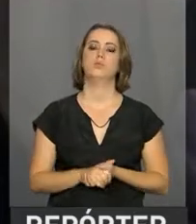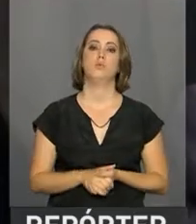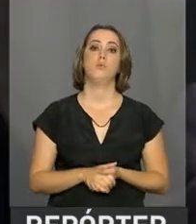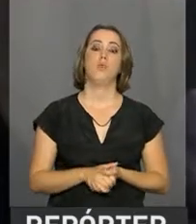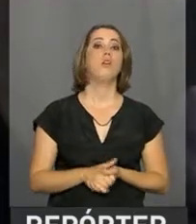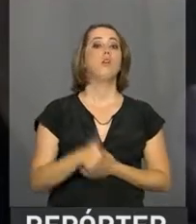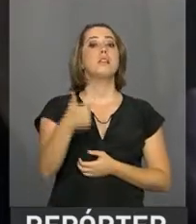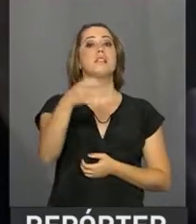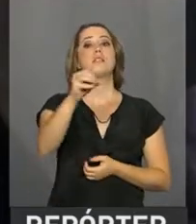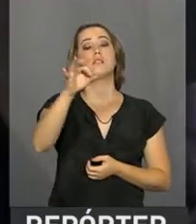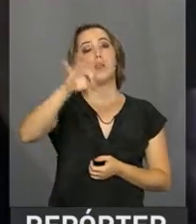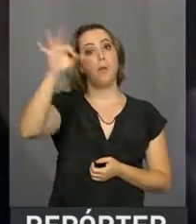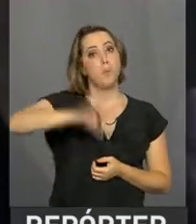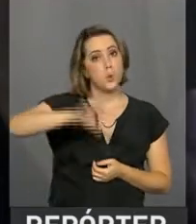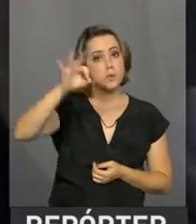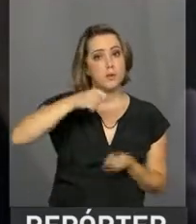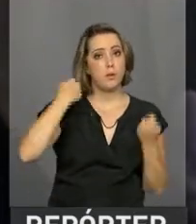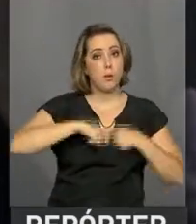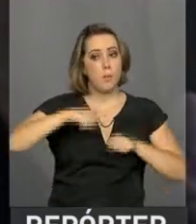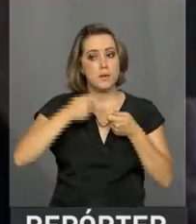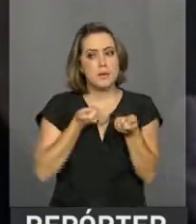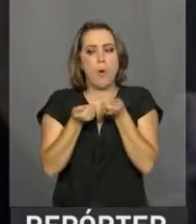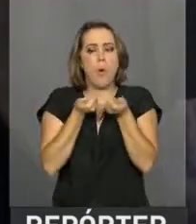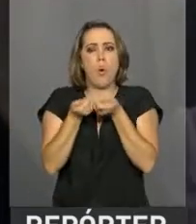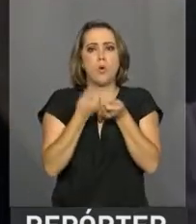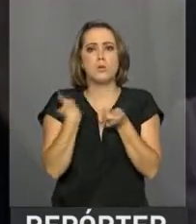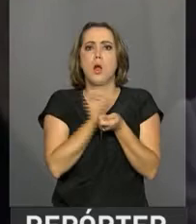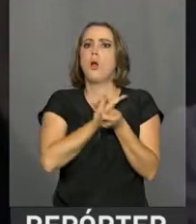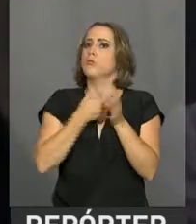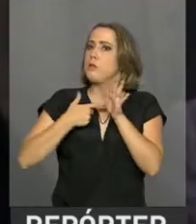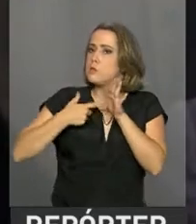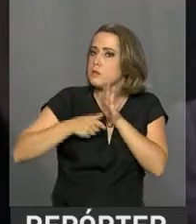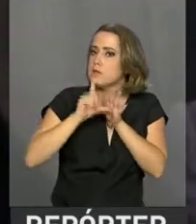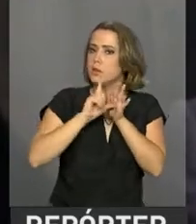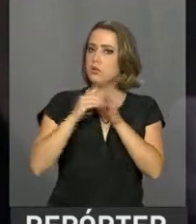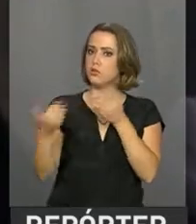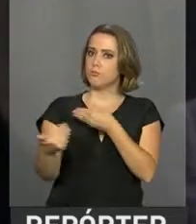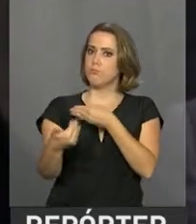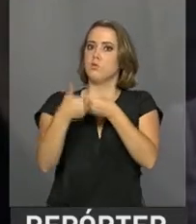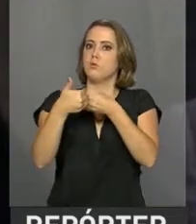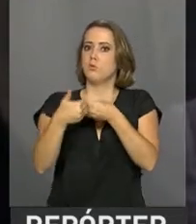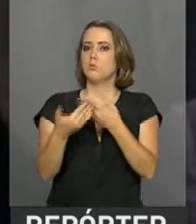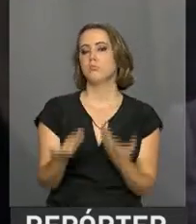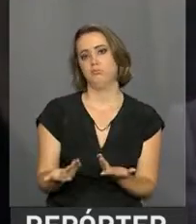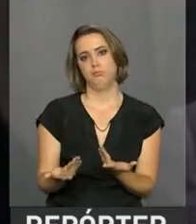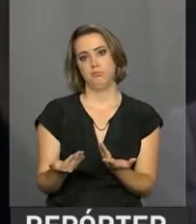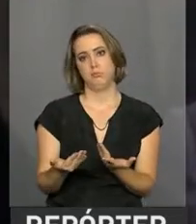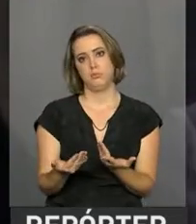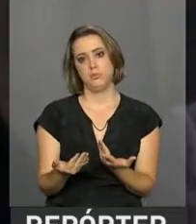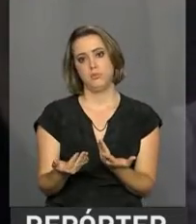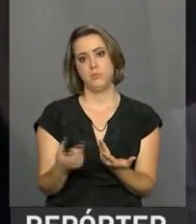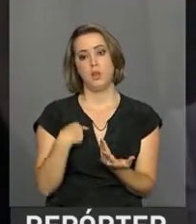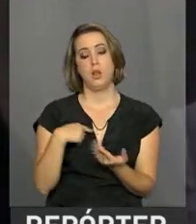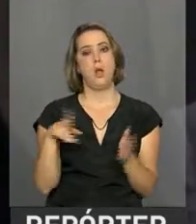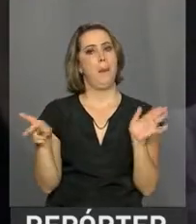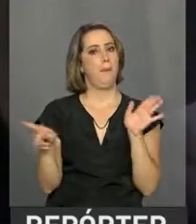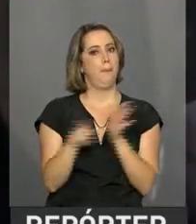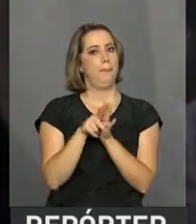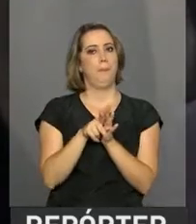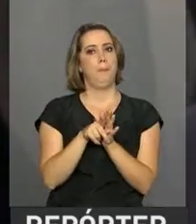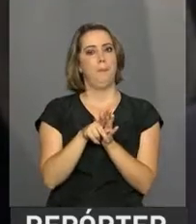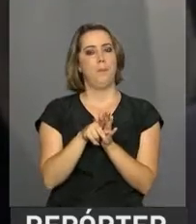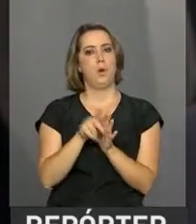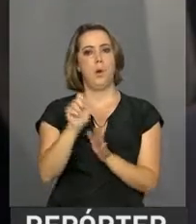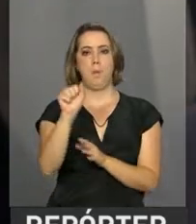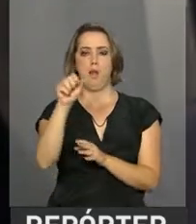é controlável por nós, nós vamos fazer e vamos nos antecipar. Né? Você veja, a própria Alemanha informou